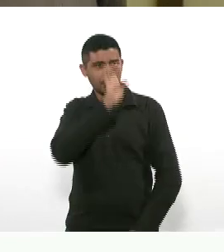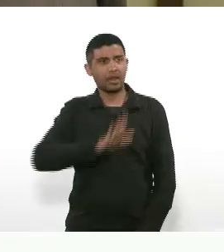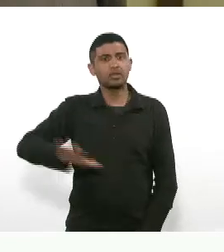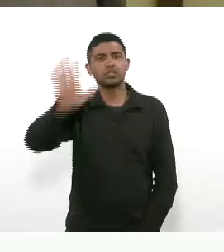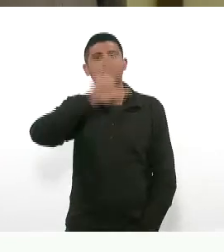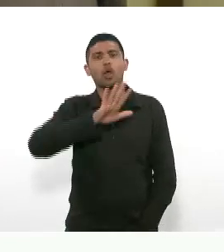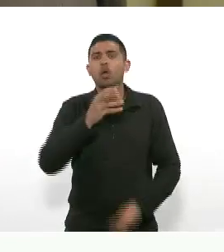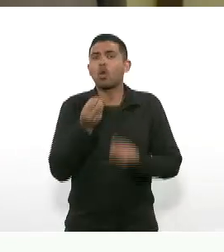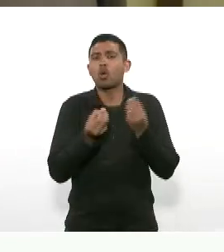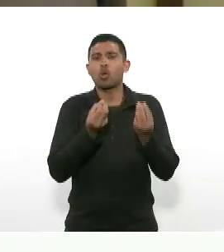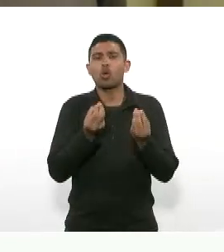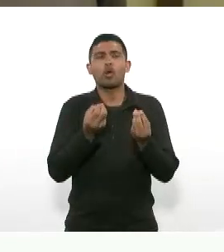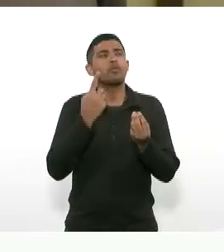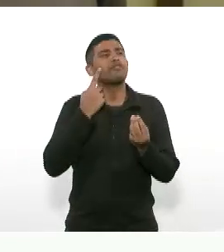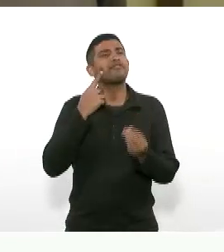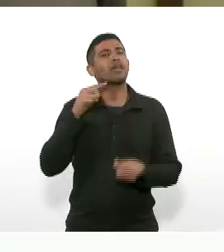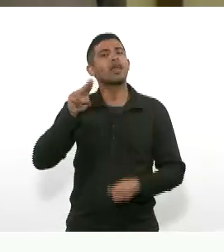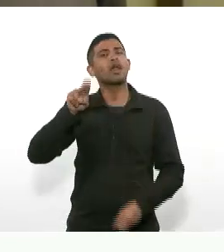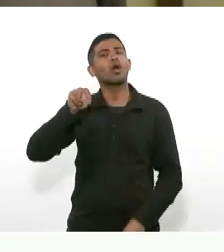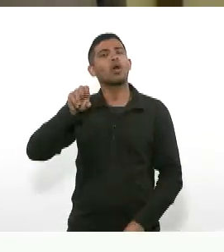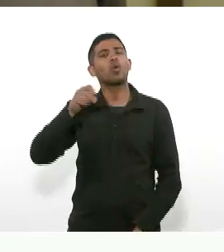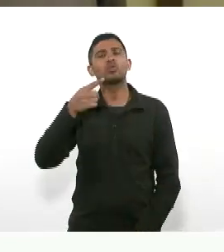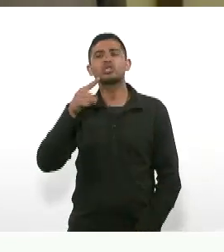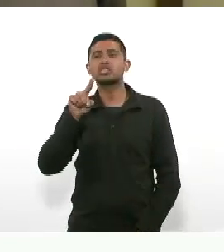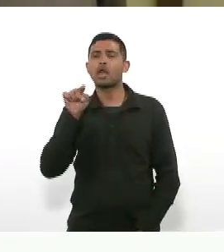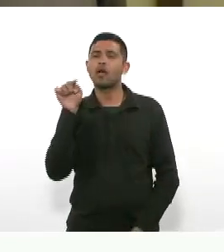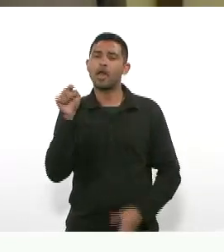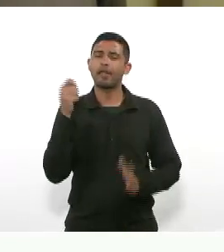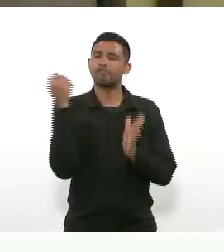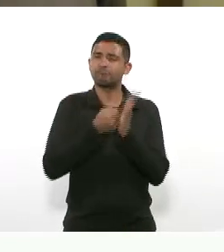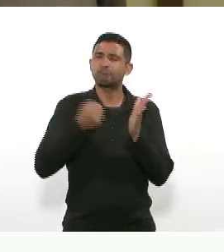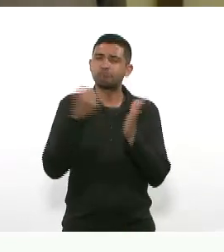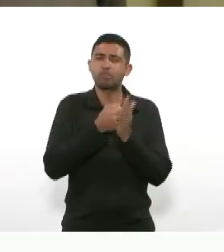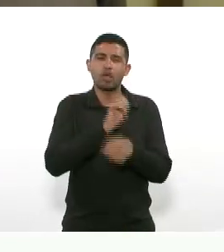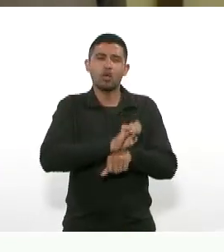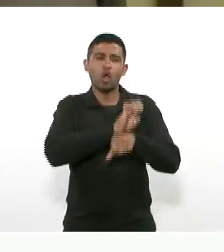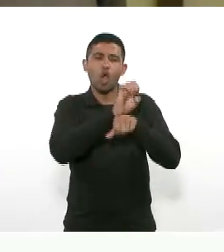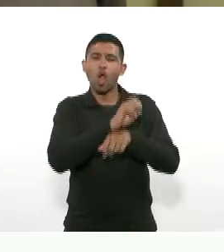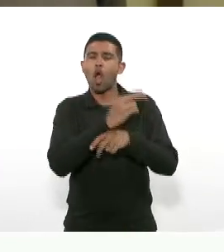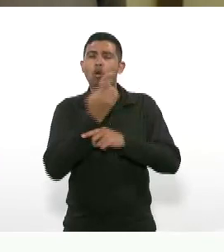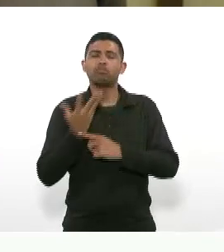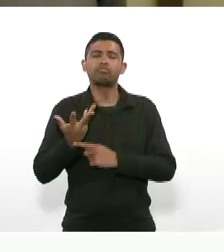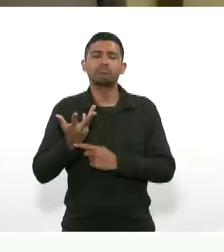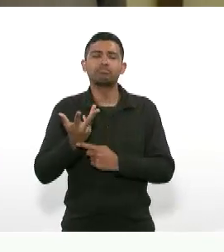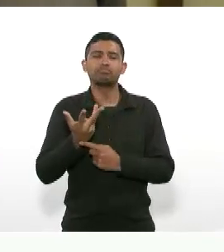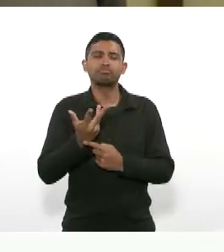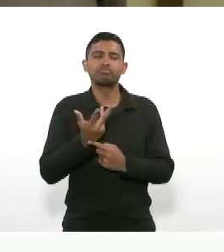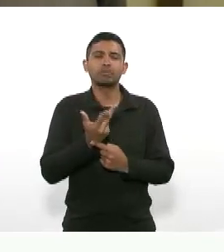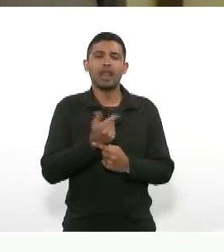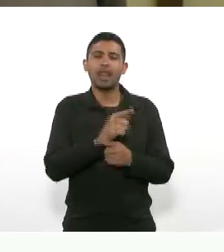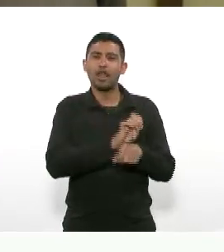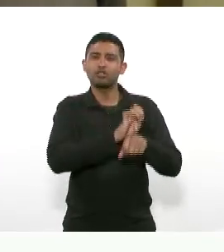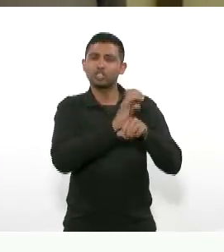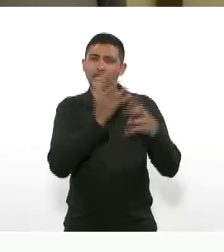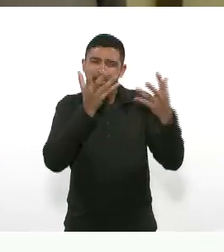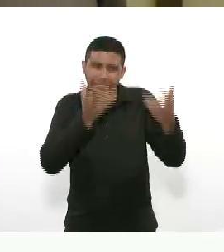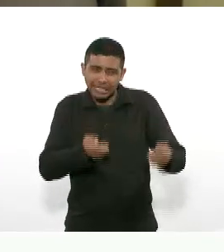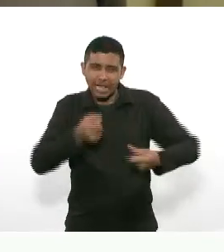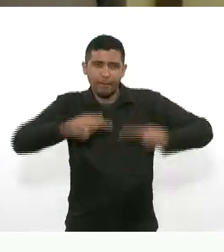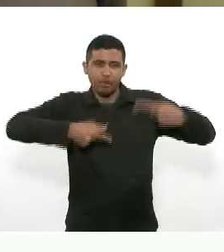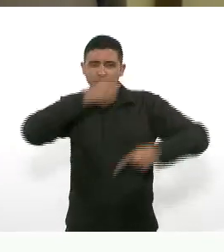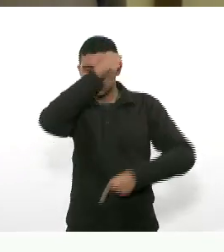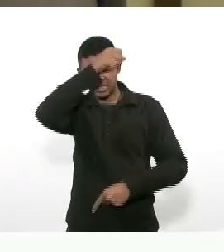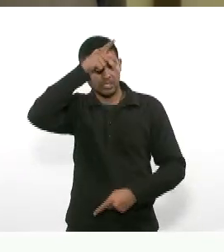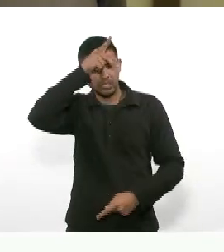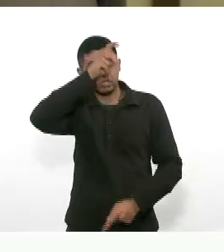é que a União vai obrigar o Estado, ou vai convencer o Estado a participar de uma política nacional?